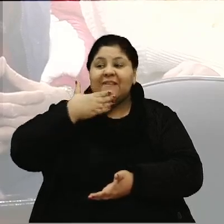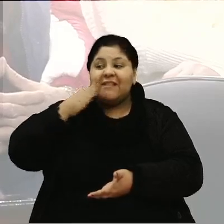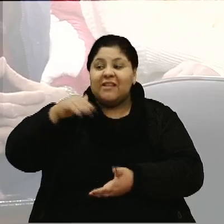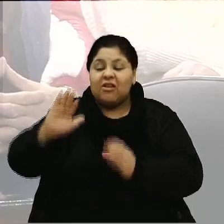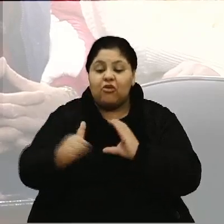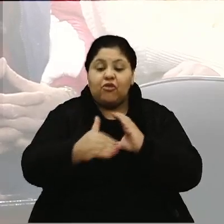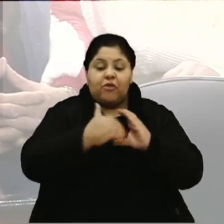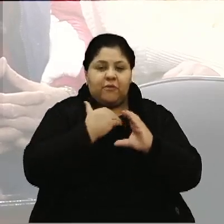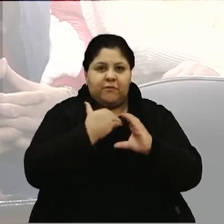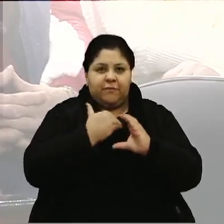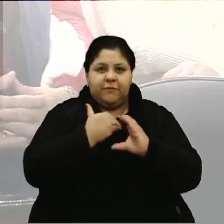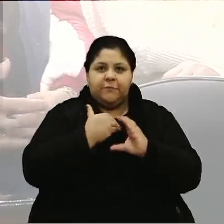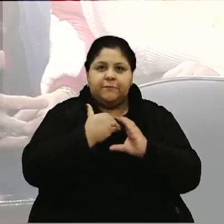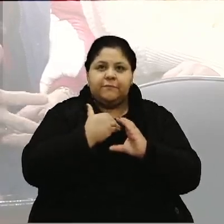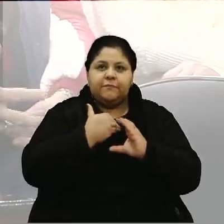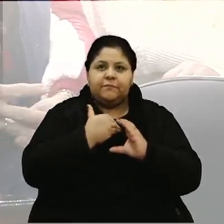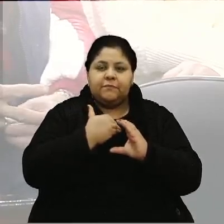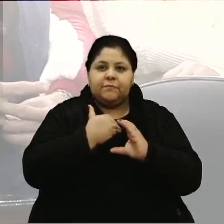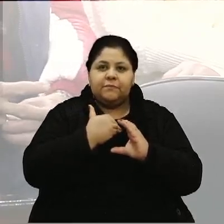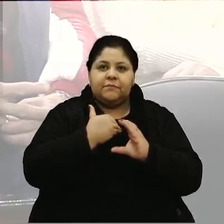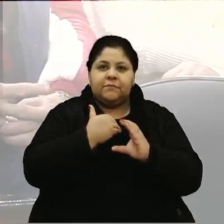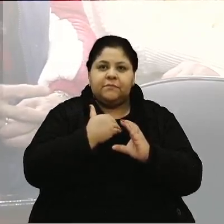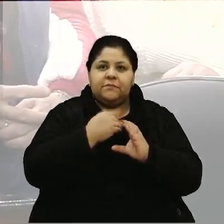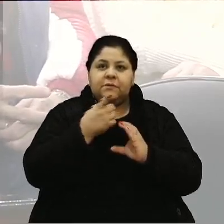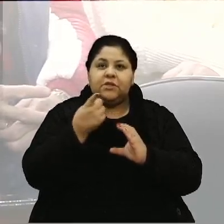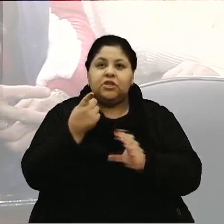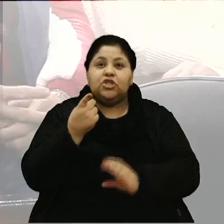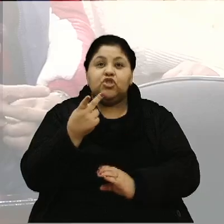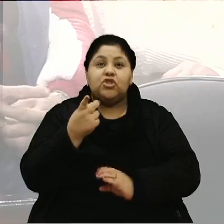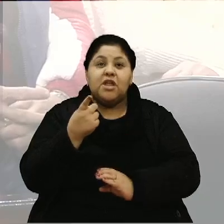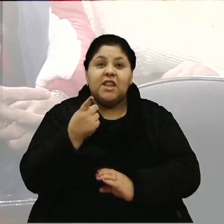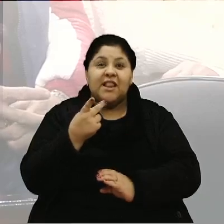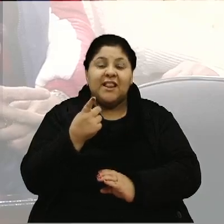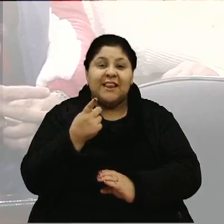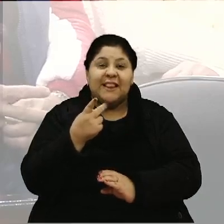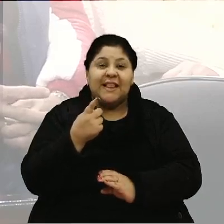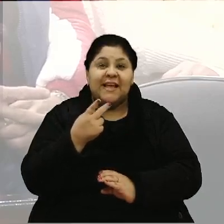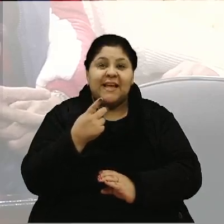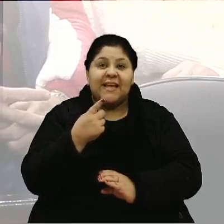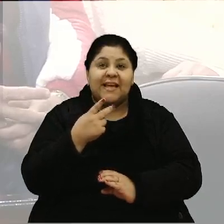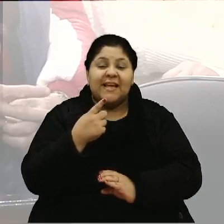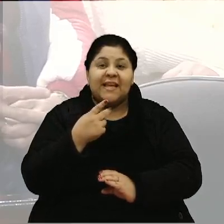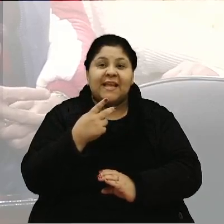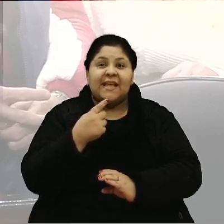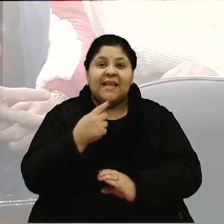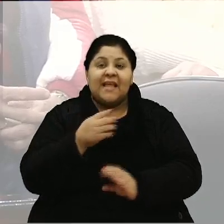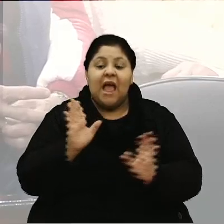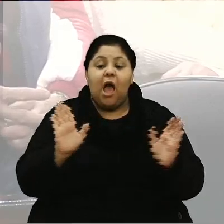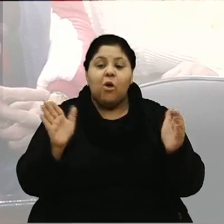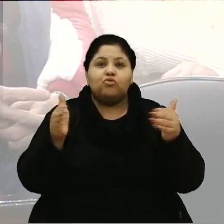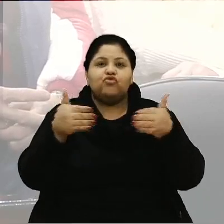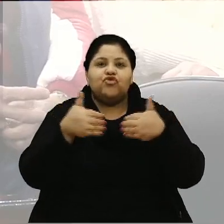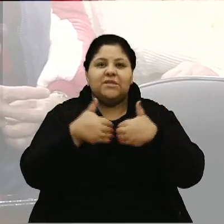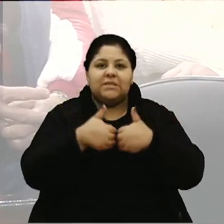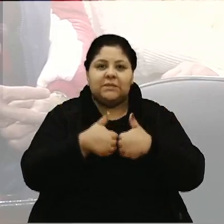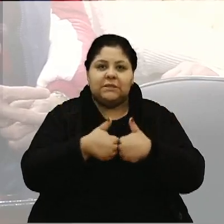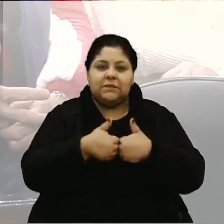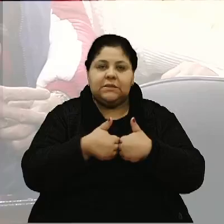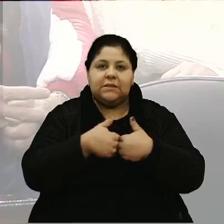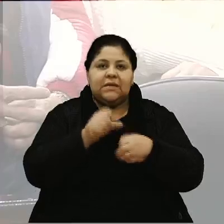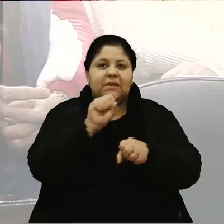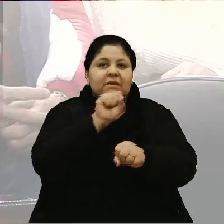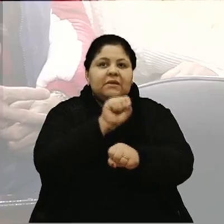uma senhora que está lá, desde o dia 12, vereadora Tatiana Frisso, desde o dia 12, uma paciente autista que